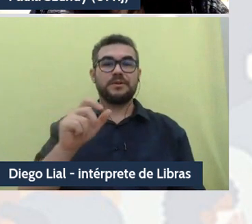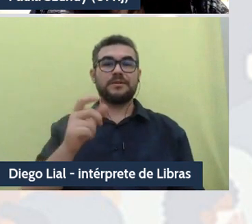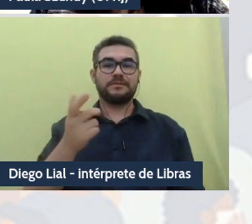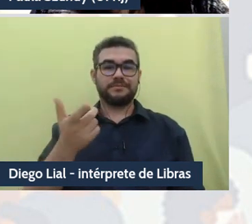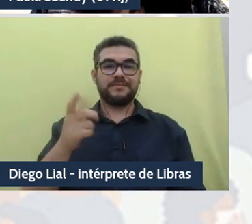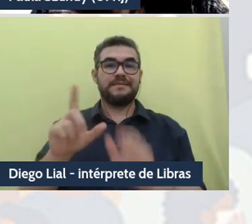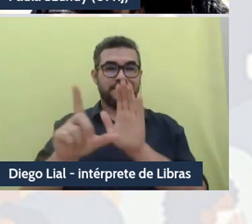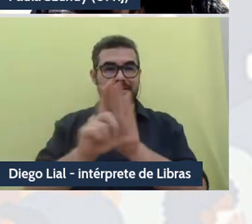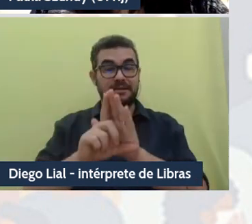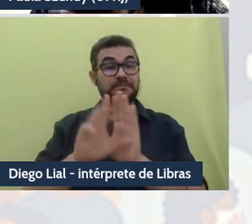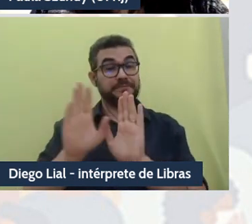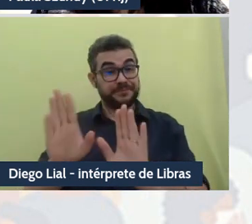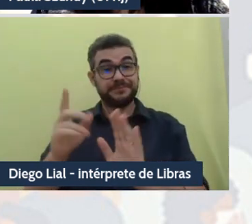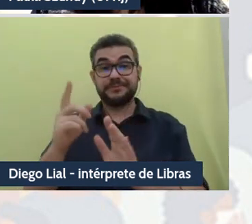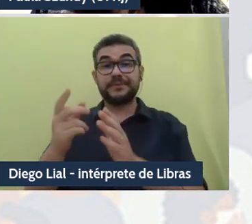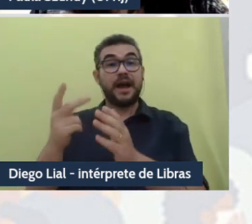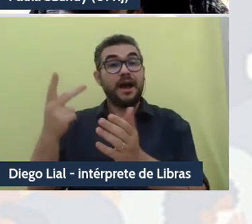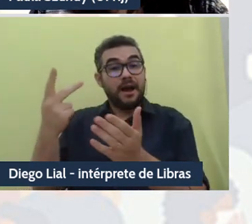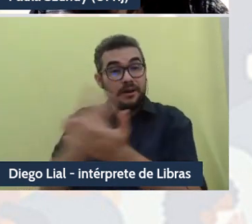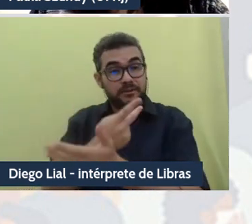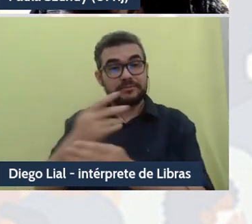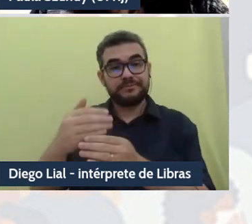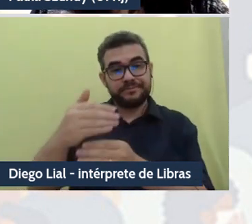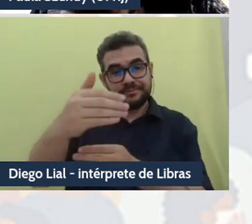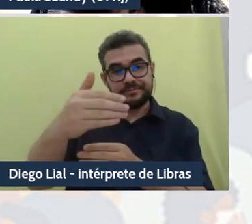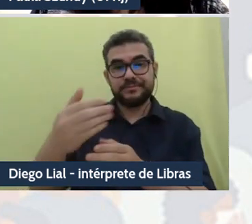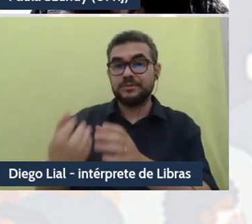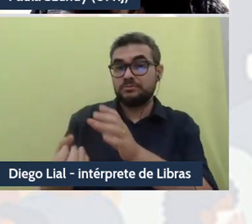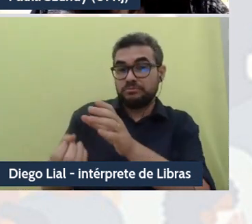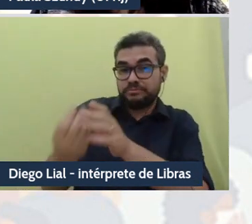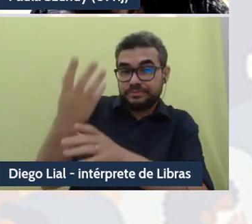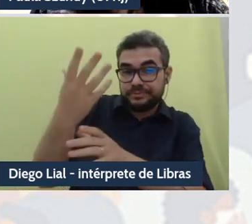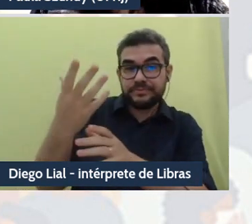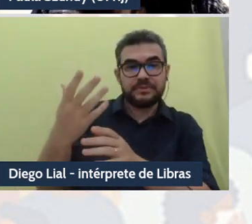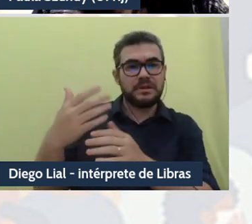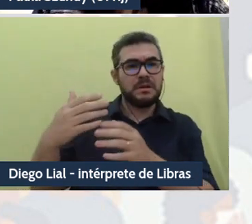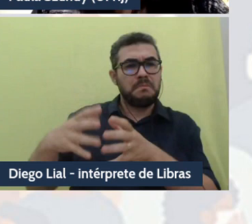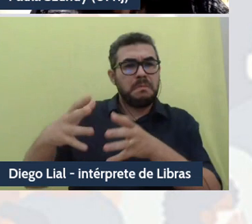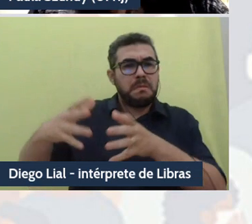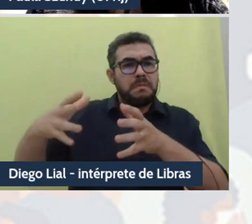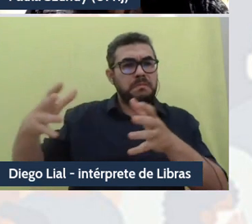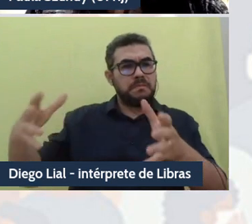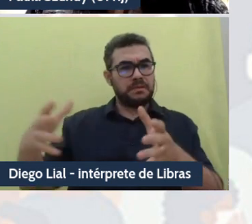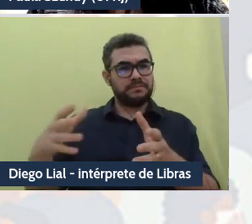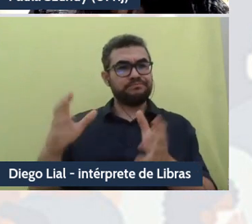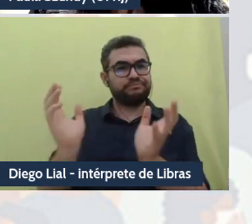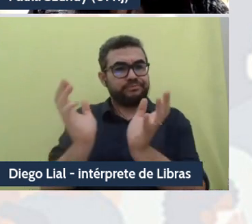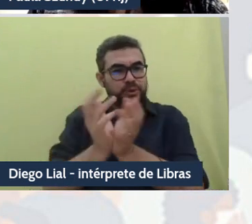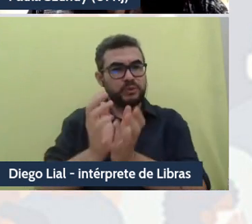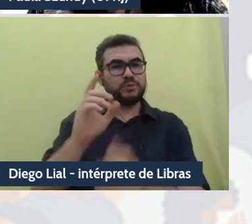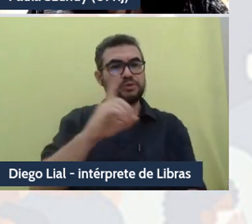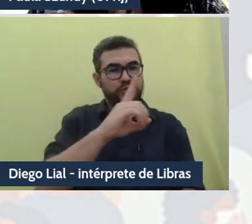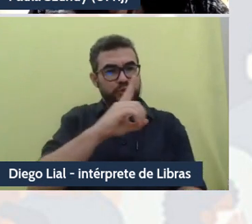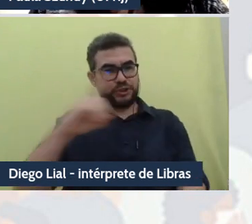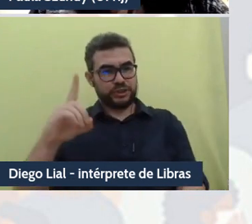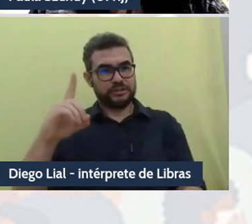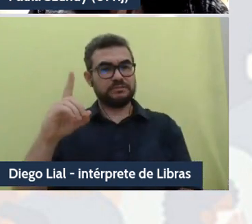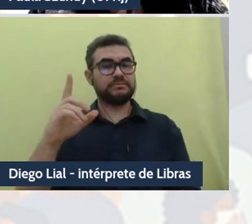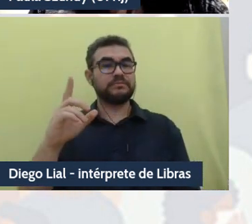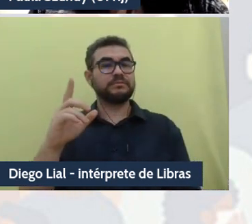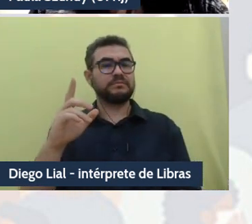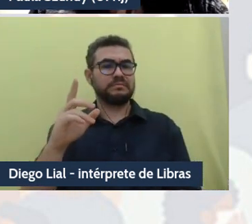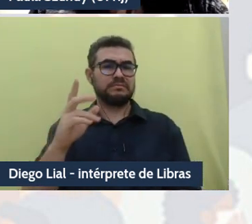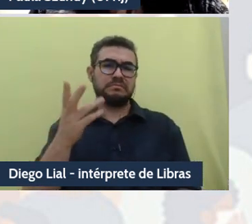extrema-direita, que, embora tenha sido derrotada nas urnas, eu acho que continua, e imagino que